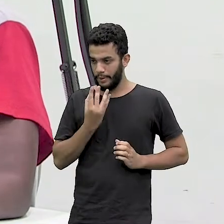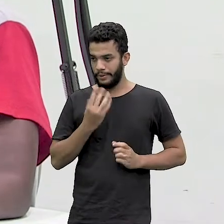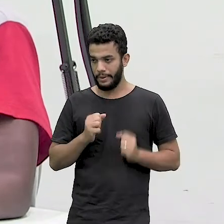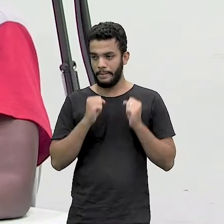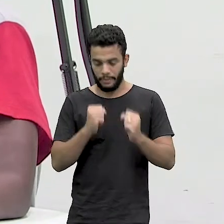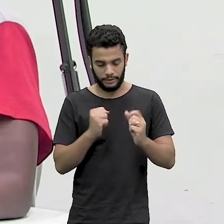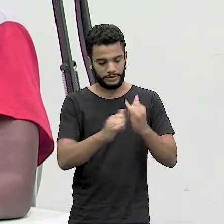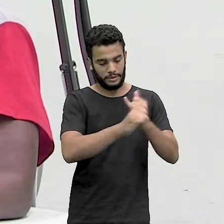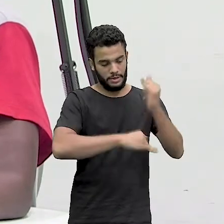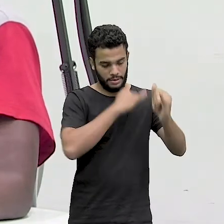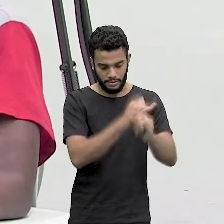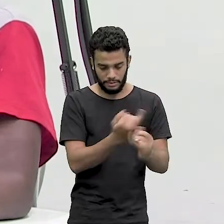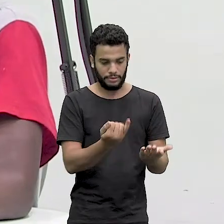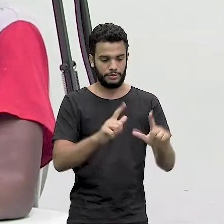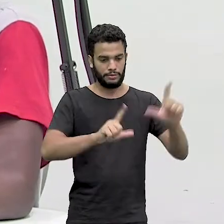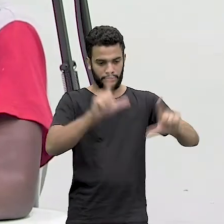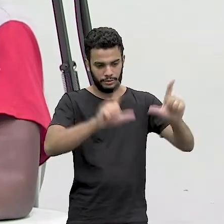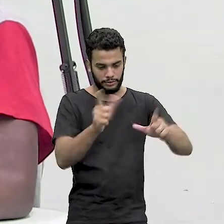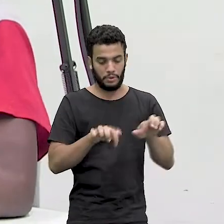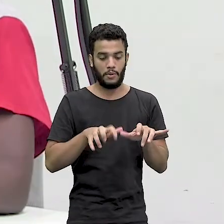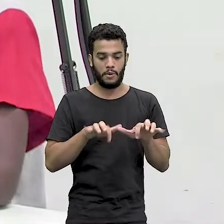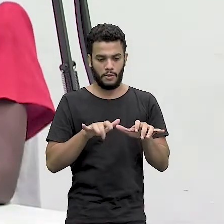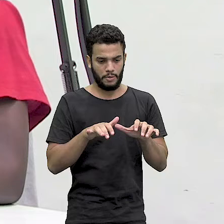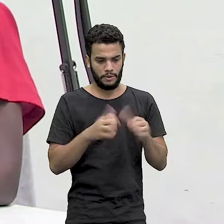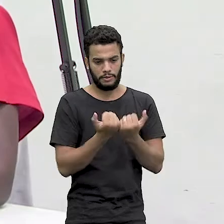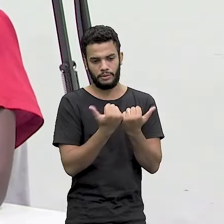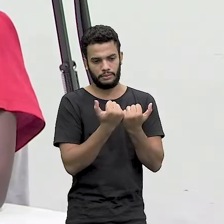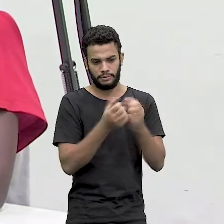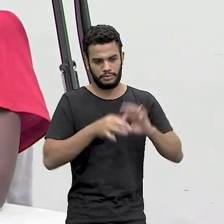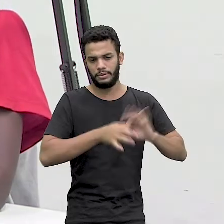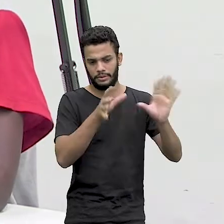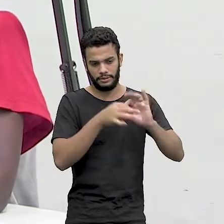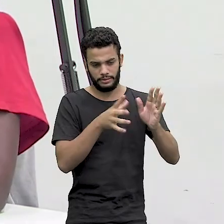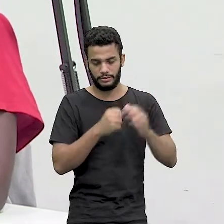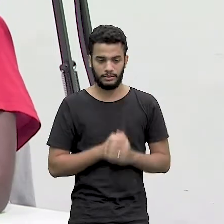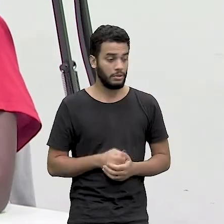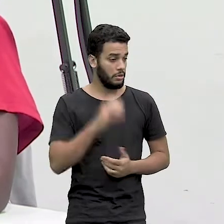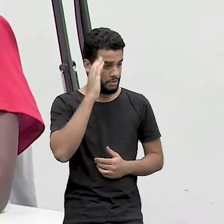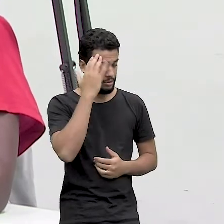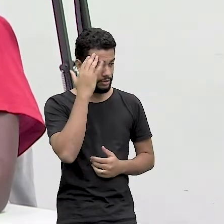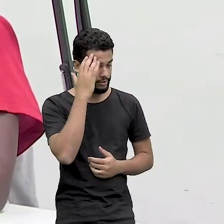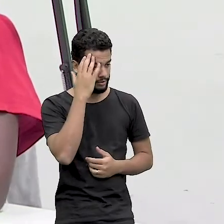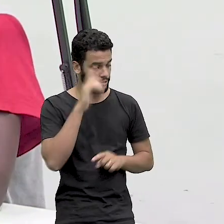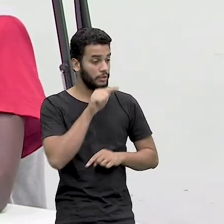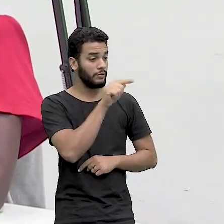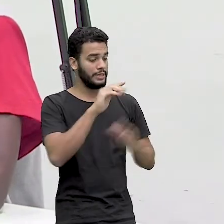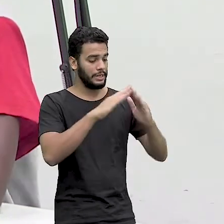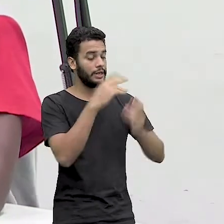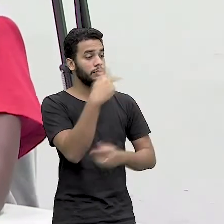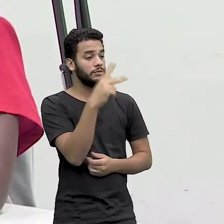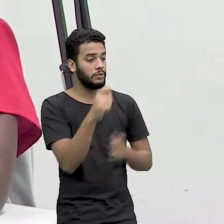internet, de conteúdo. E na internet, o que você gosta? O que eu gosto? O seu passatempo?